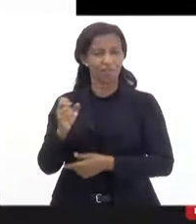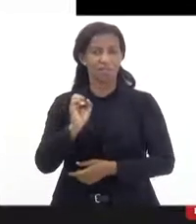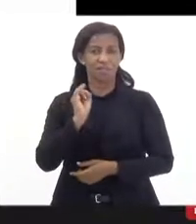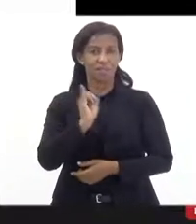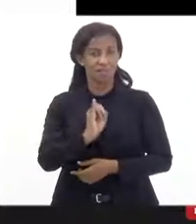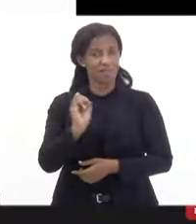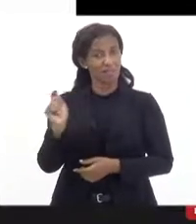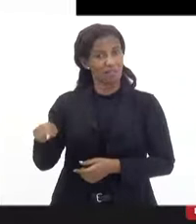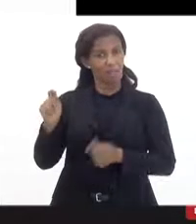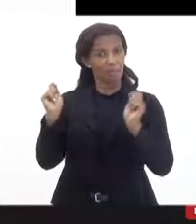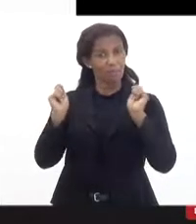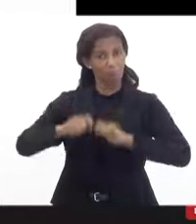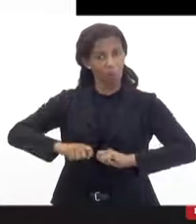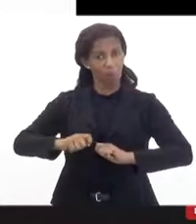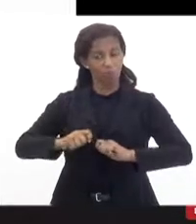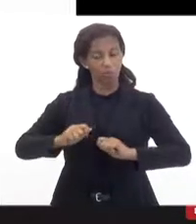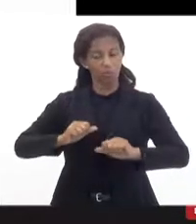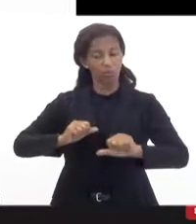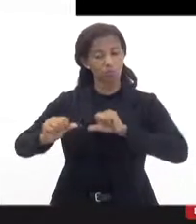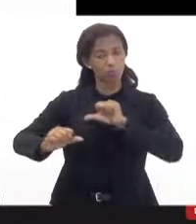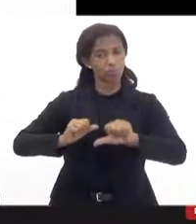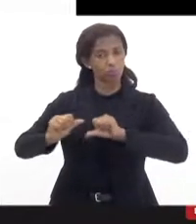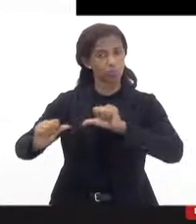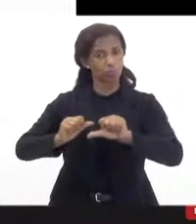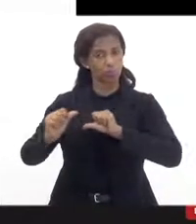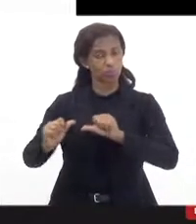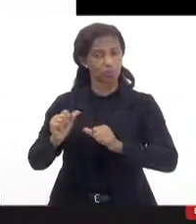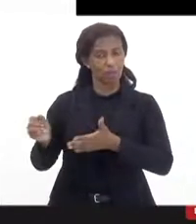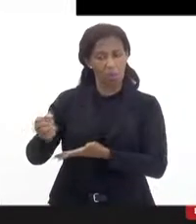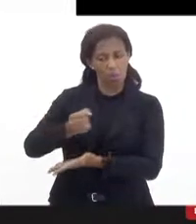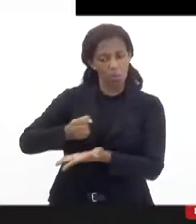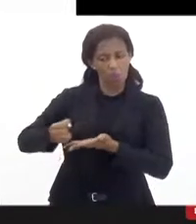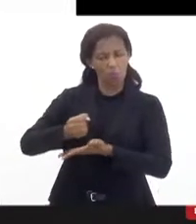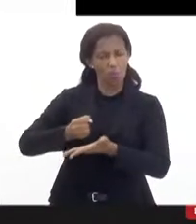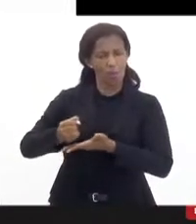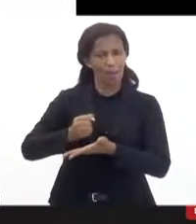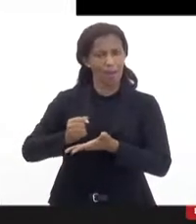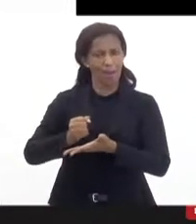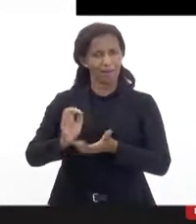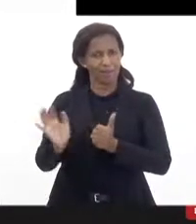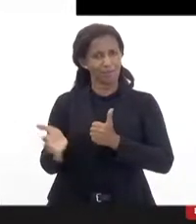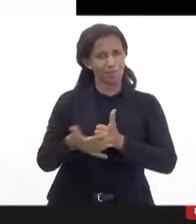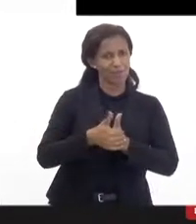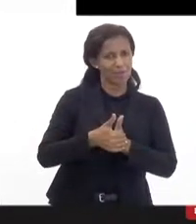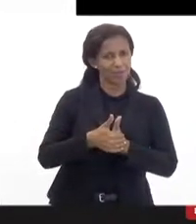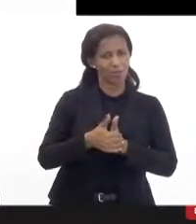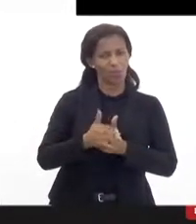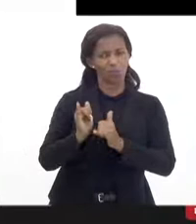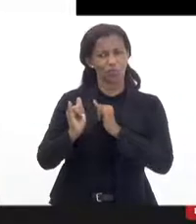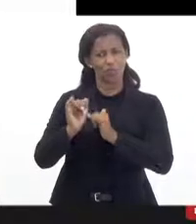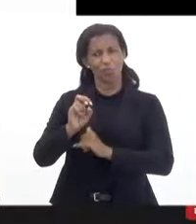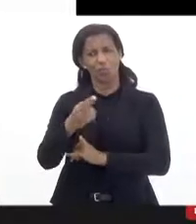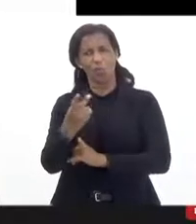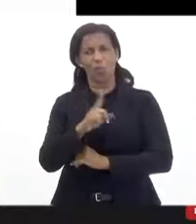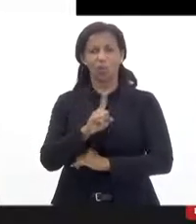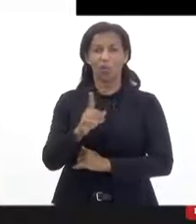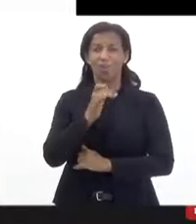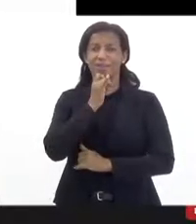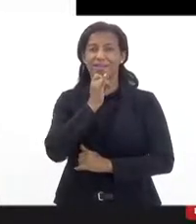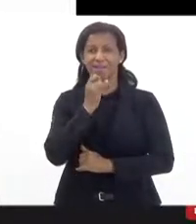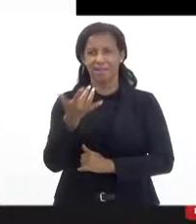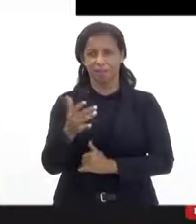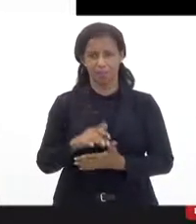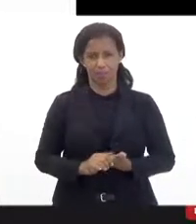se ele pode mudar a sua decisão com base na omissão ou não de uma informação. Né? Então, por exemplo,